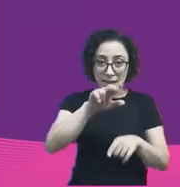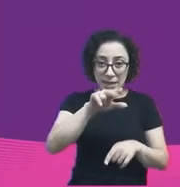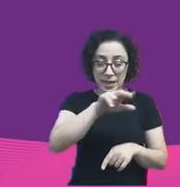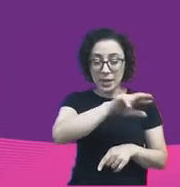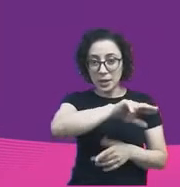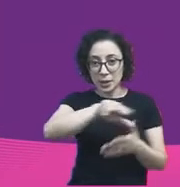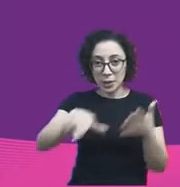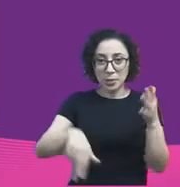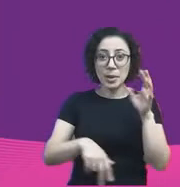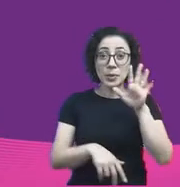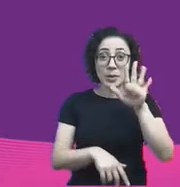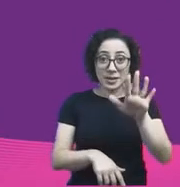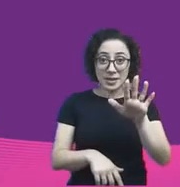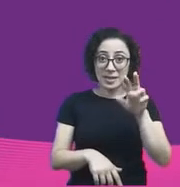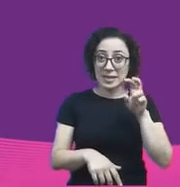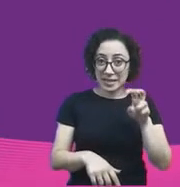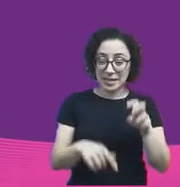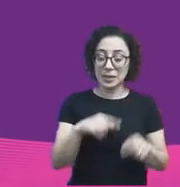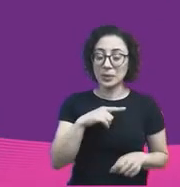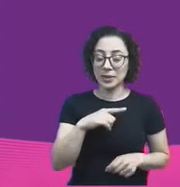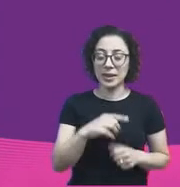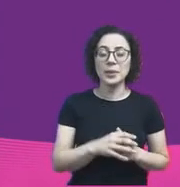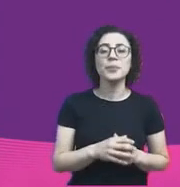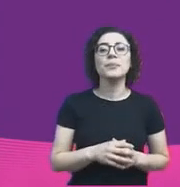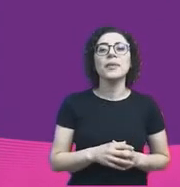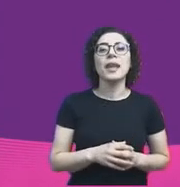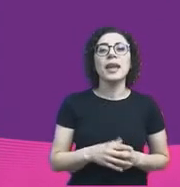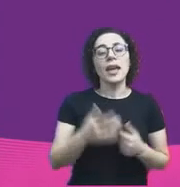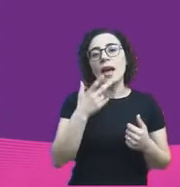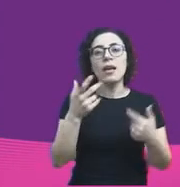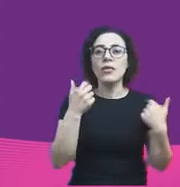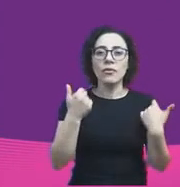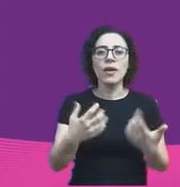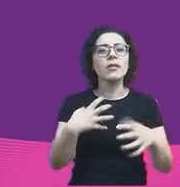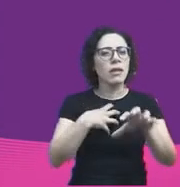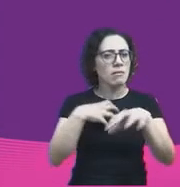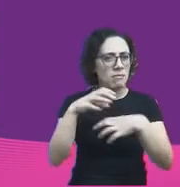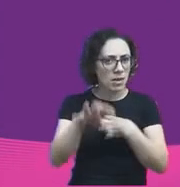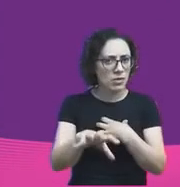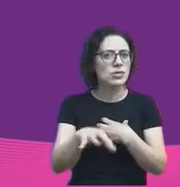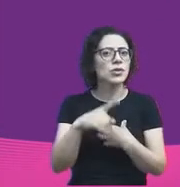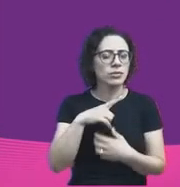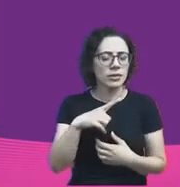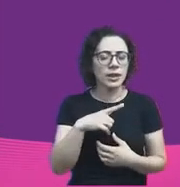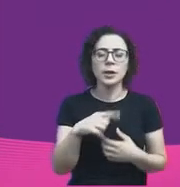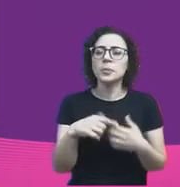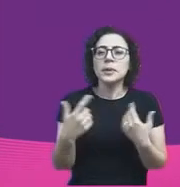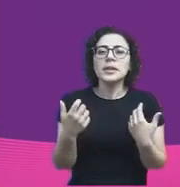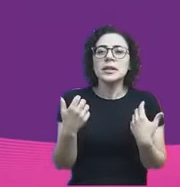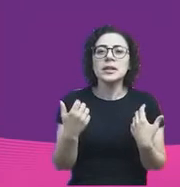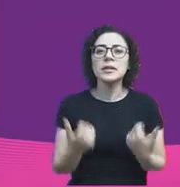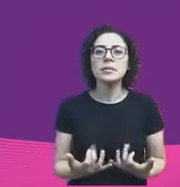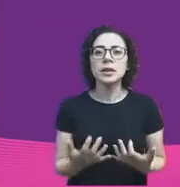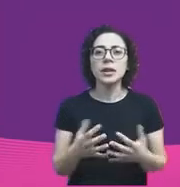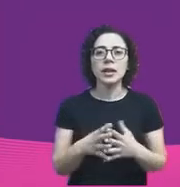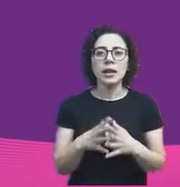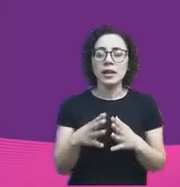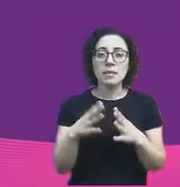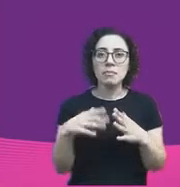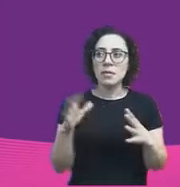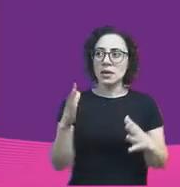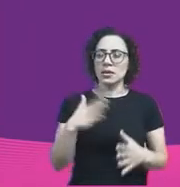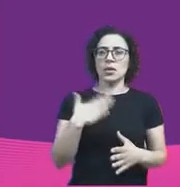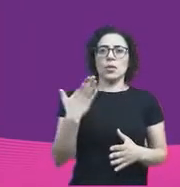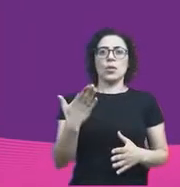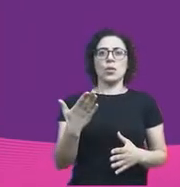pelos outros. Uma das coisas que ele fala que é mais interessante é que a coisa mais assombrosa é que ao redor de nós as pessoas podem estar morrendo,